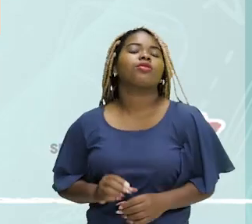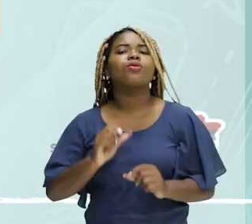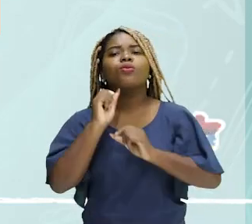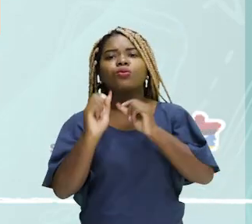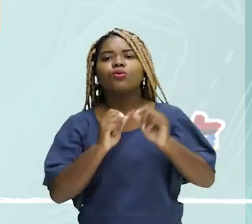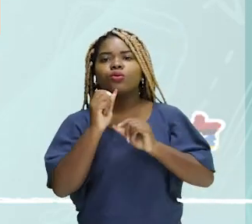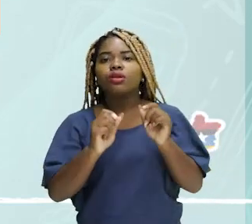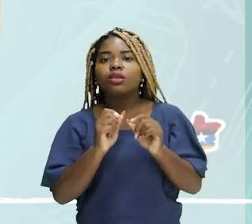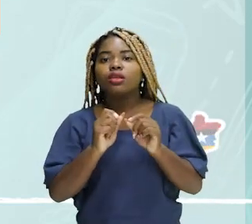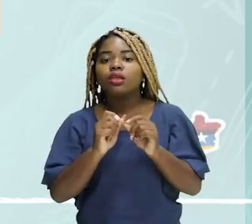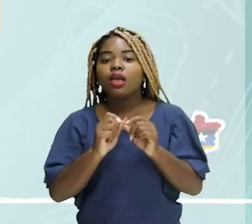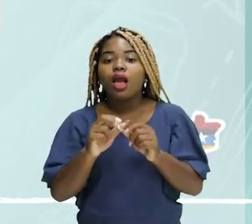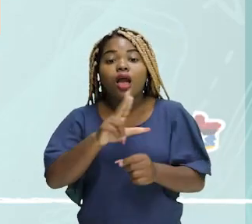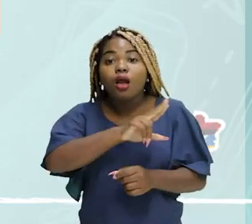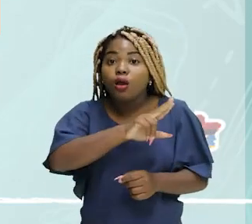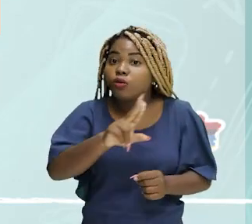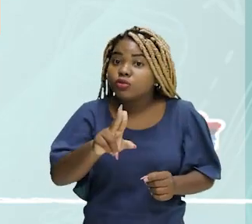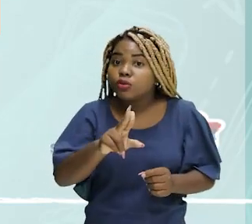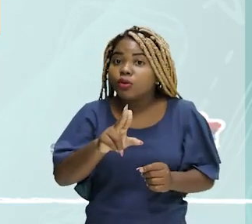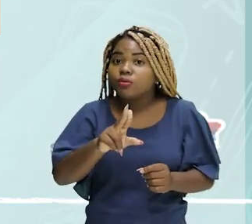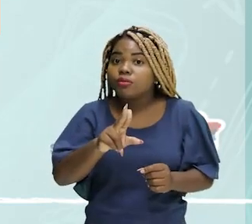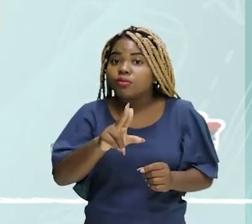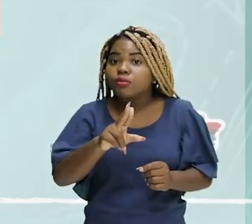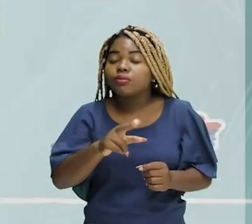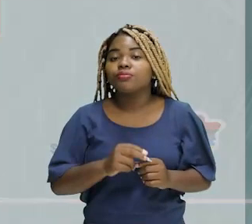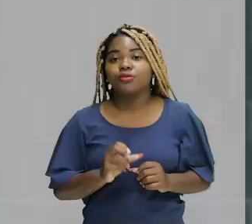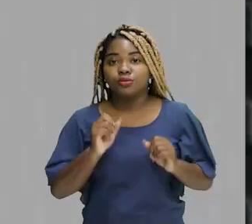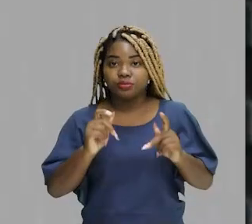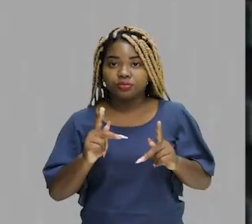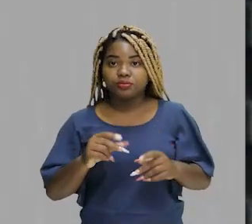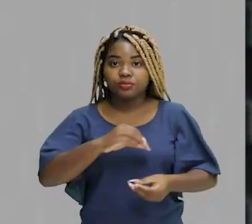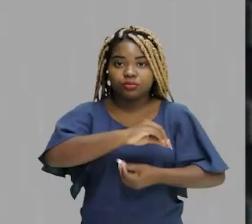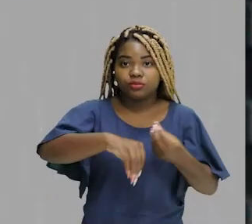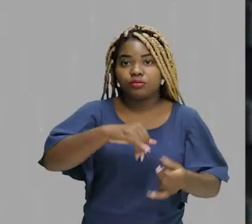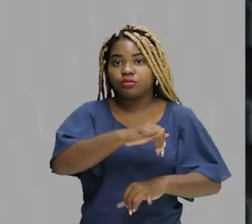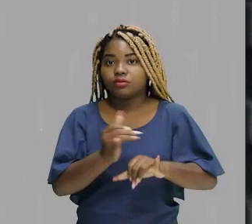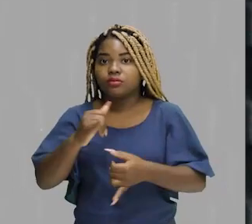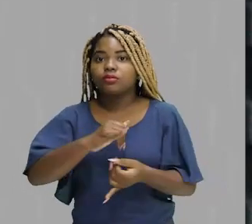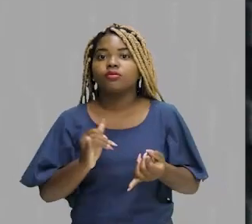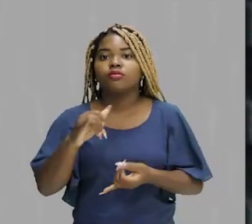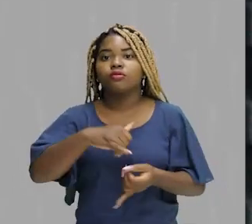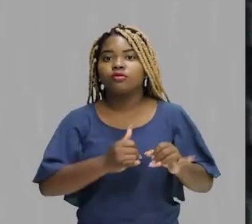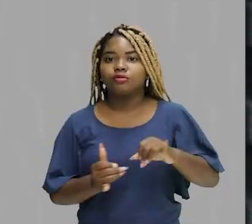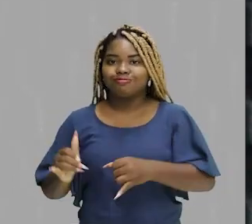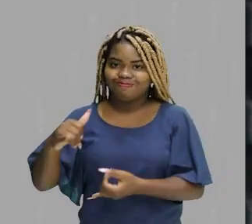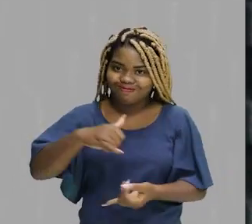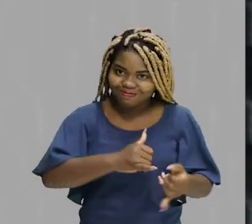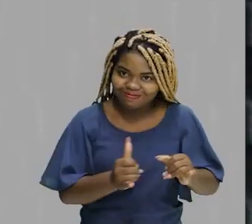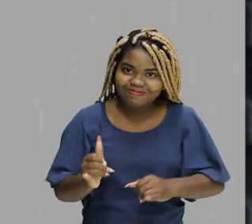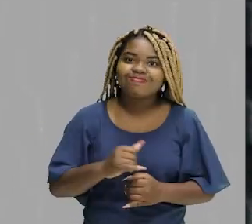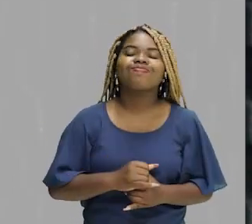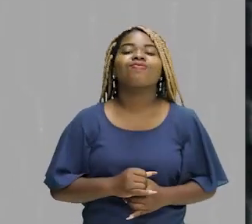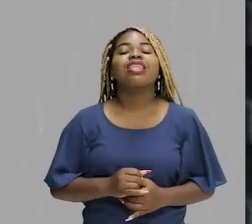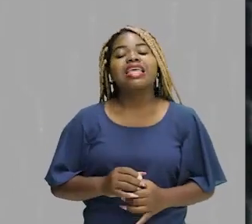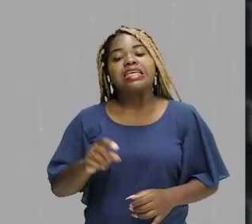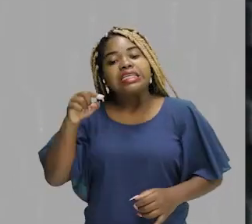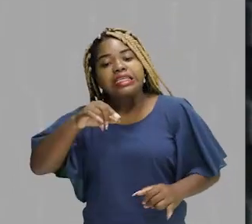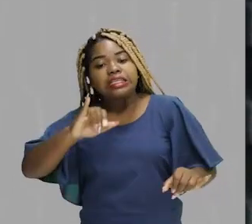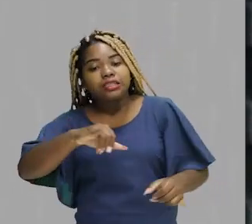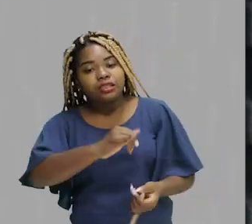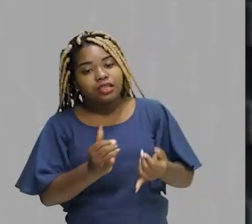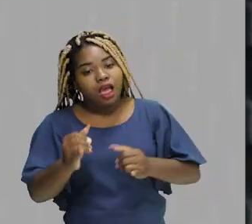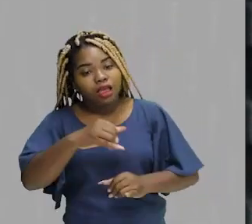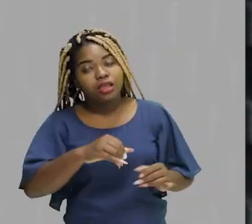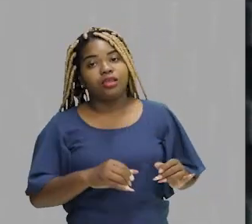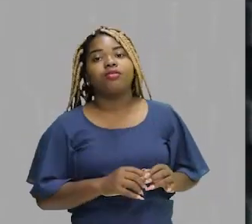substância, ok? Na química, existem regras para a gente poder nomear as substâncias. E até porque,